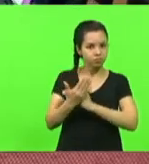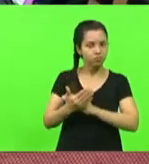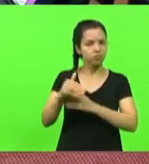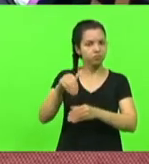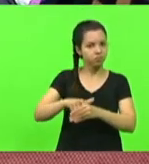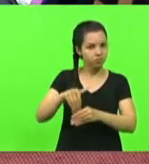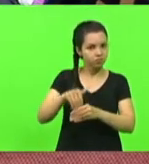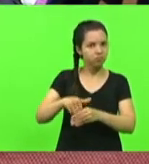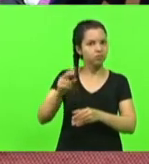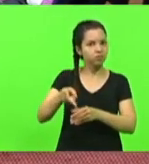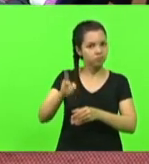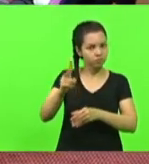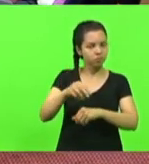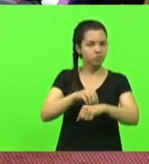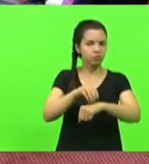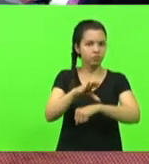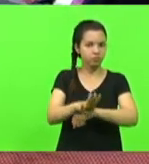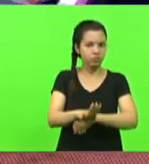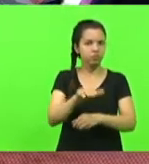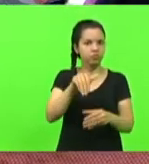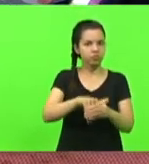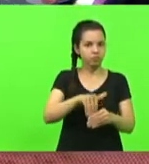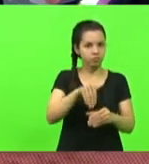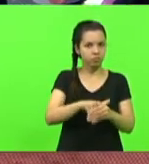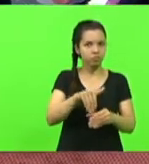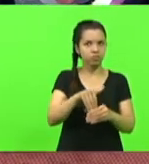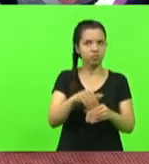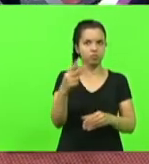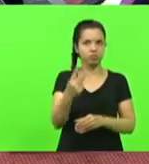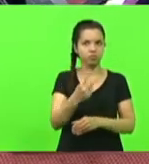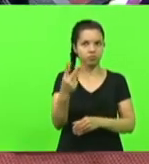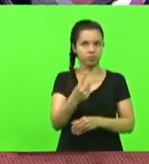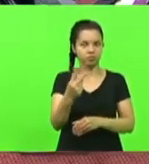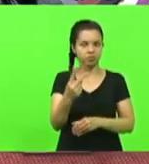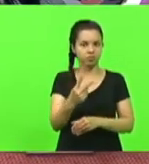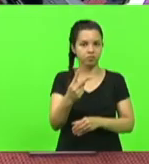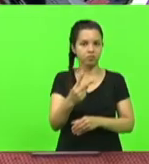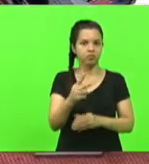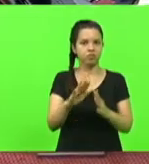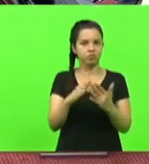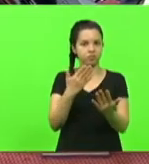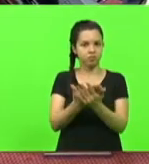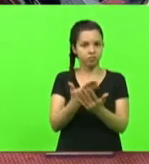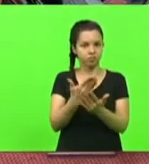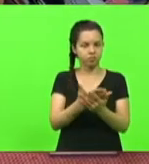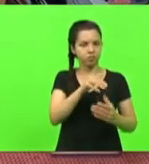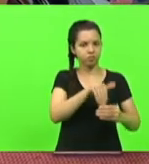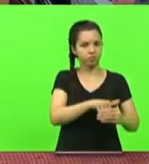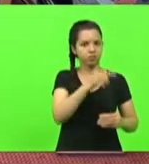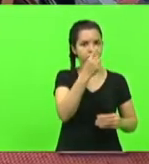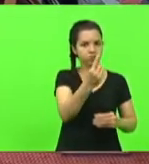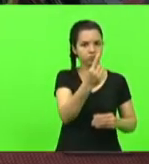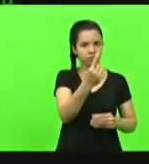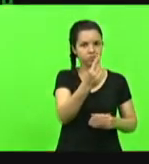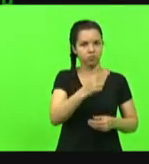favor. Por encaminhamento, nós estamos votando o segundo turno do homeschooling, então voto 1. Obrigado.